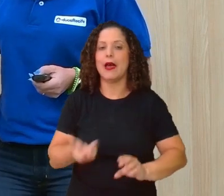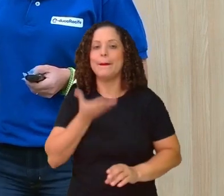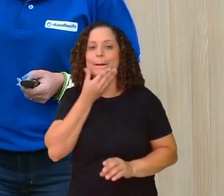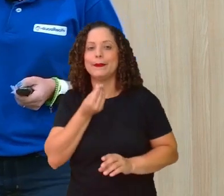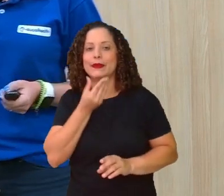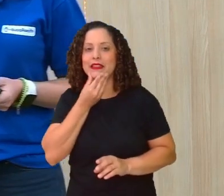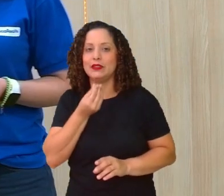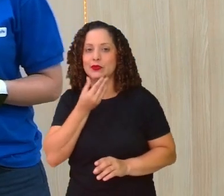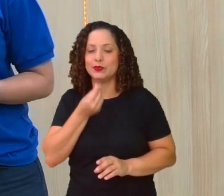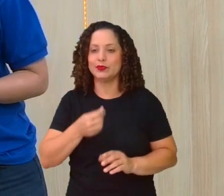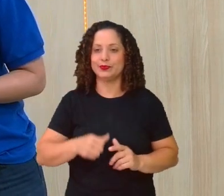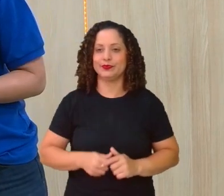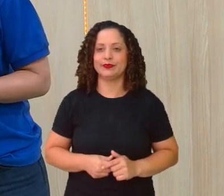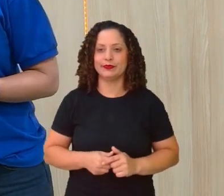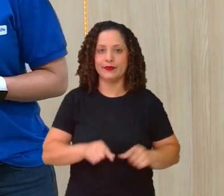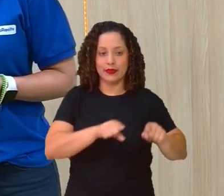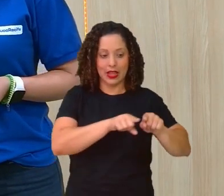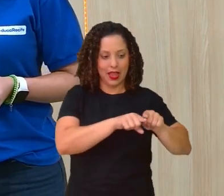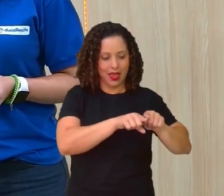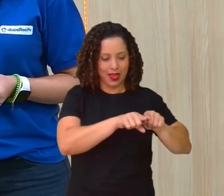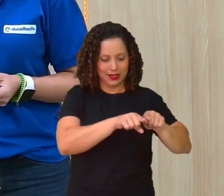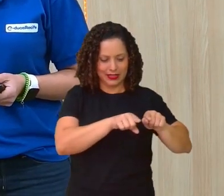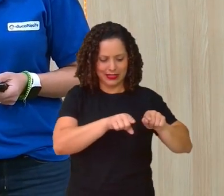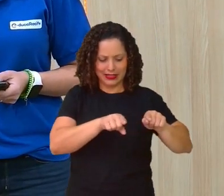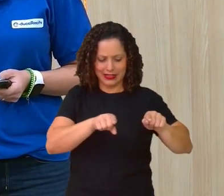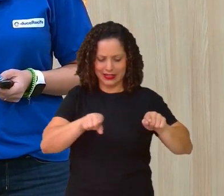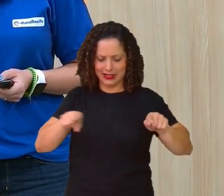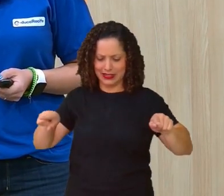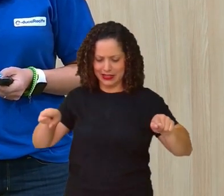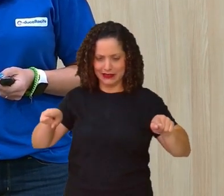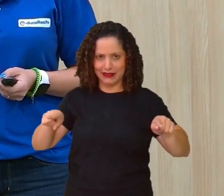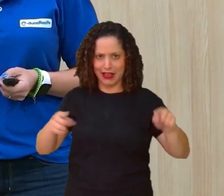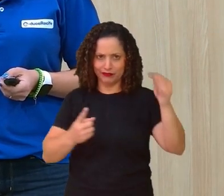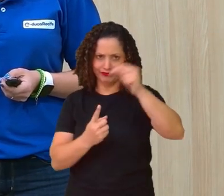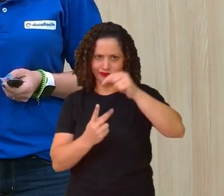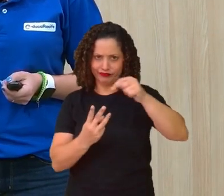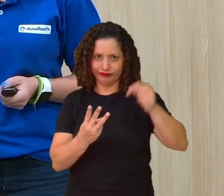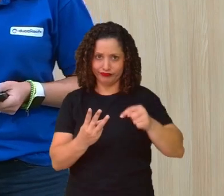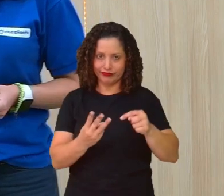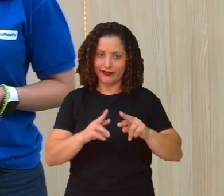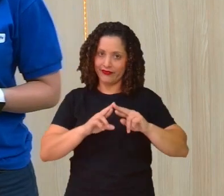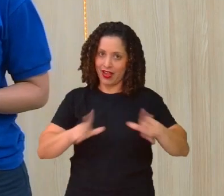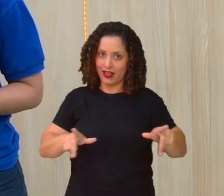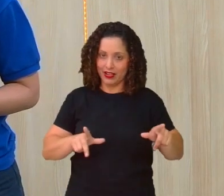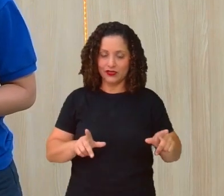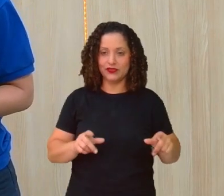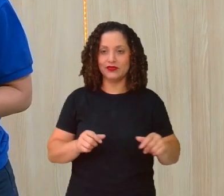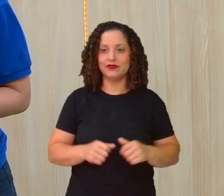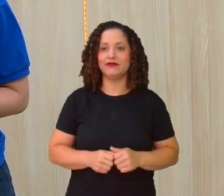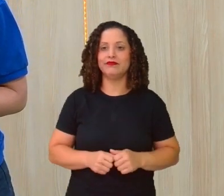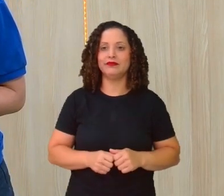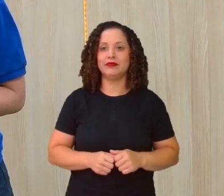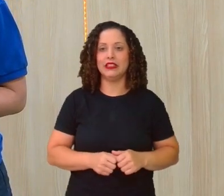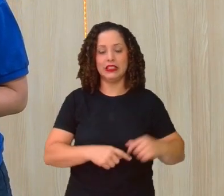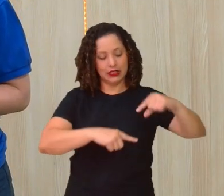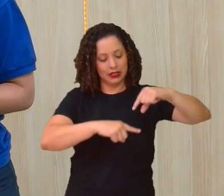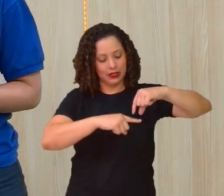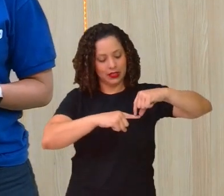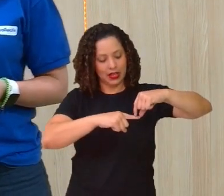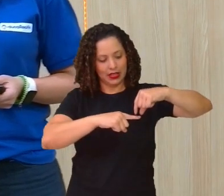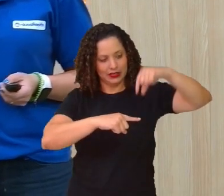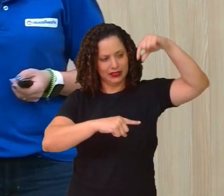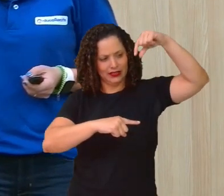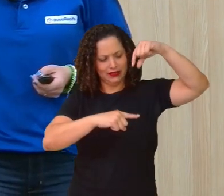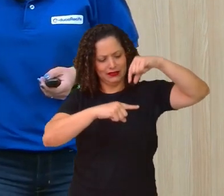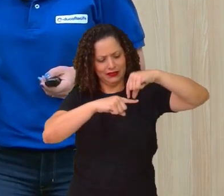Na horizontal, eu já disse que são as variáveis, né, dos lazer que os alunos gostam. E aqui na minha vertical, eu